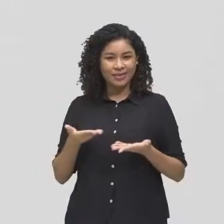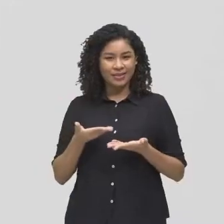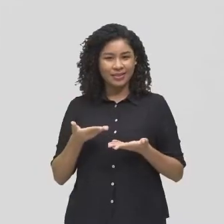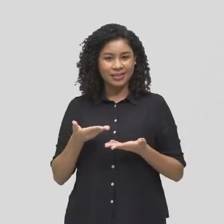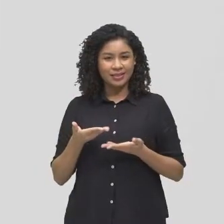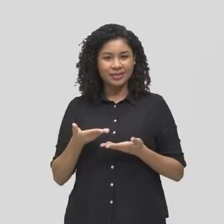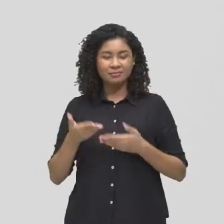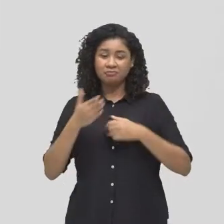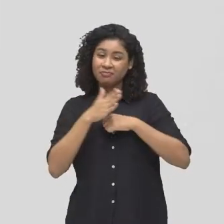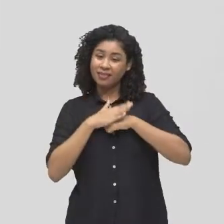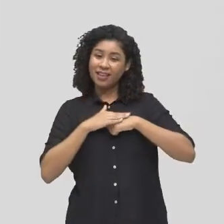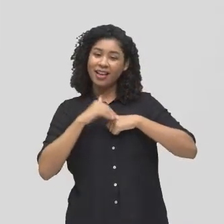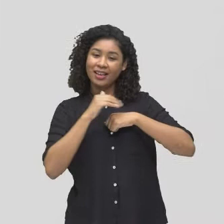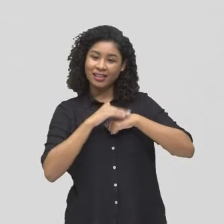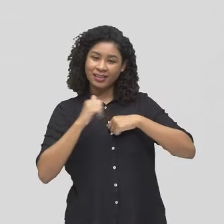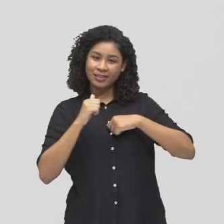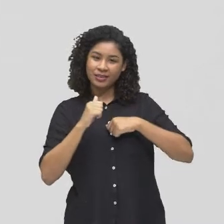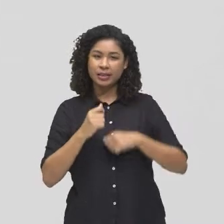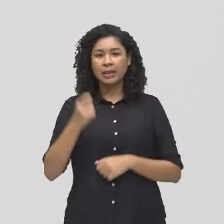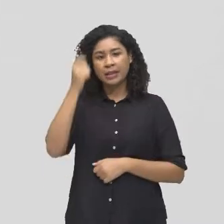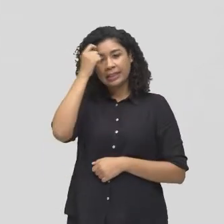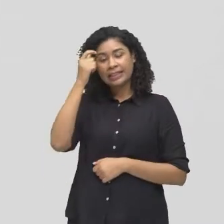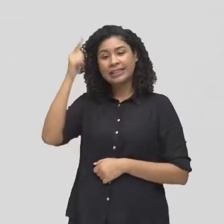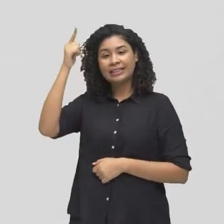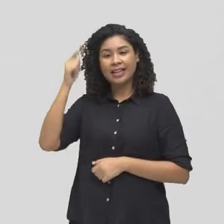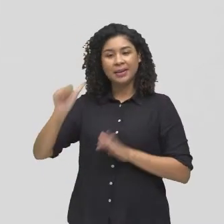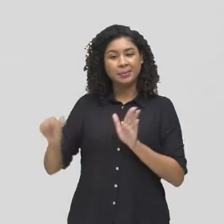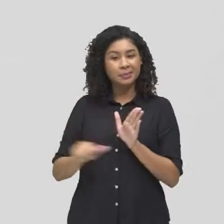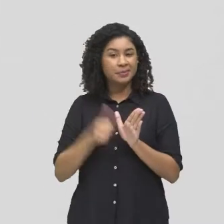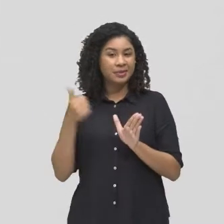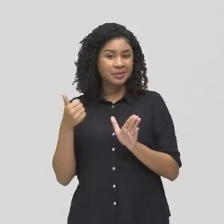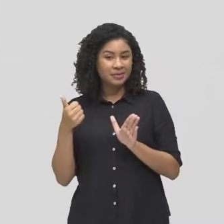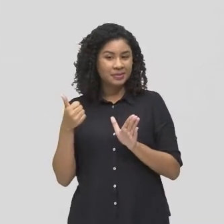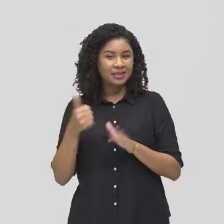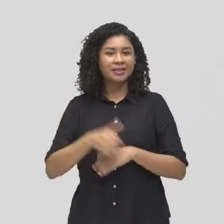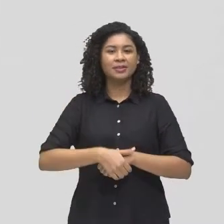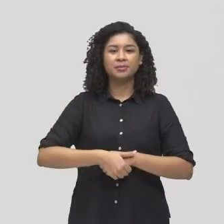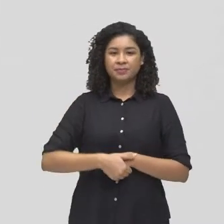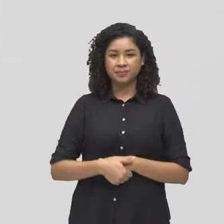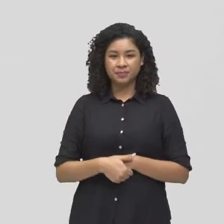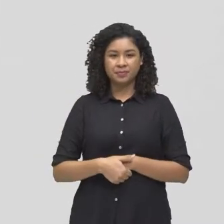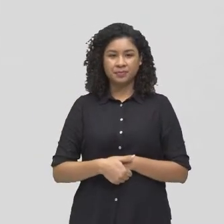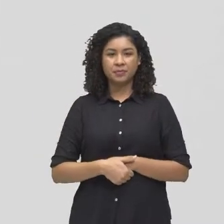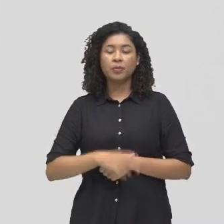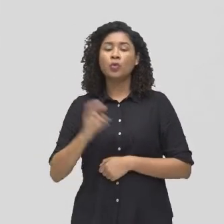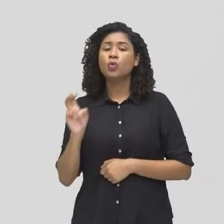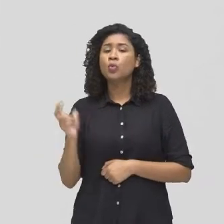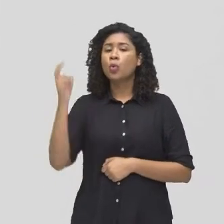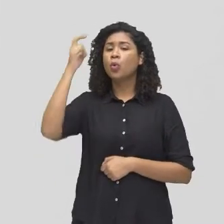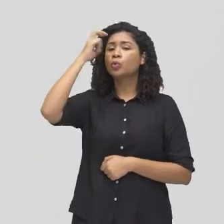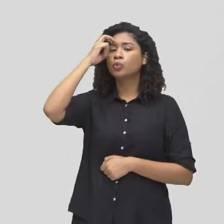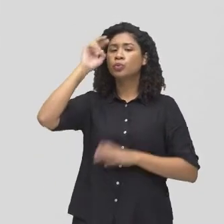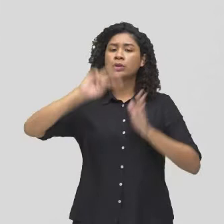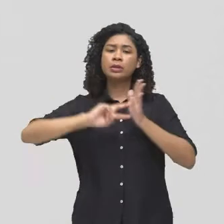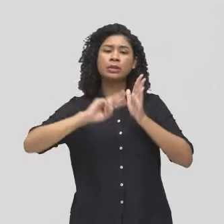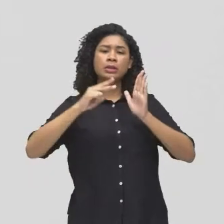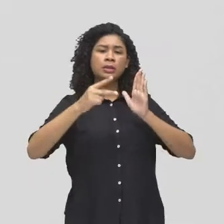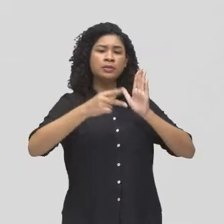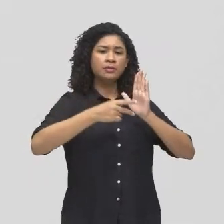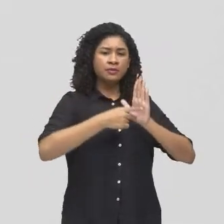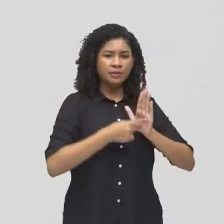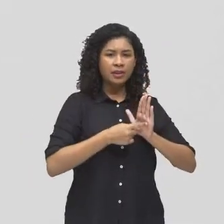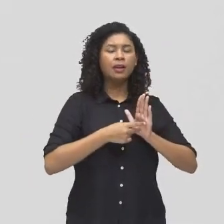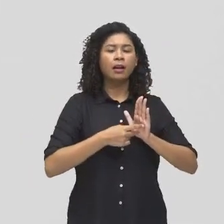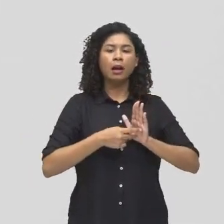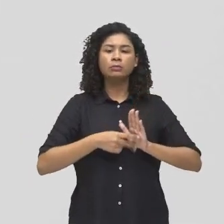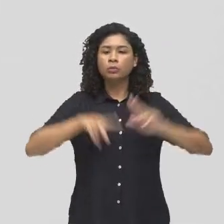Eu quero te dar a primeira ideia. A primeira ideia é o seguinte: cultura é tudo aquilo que